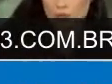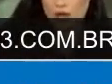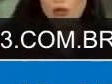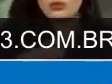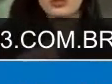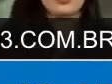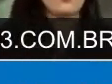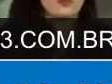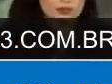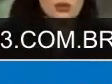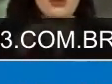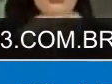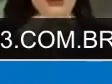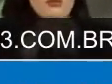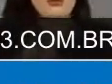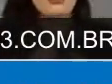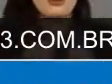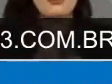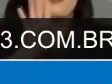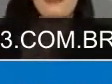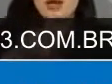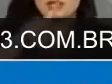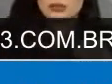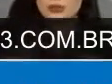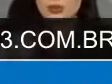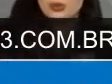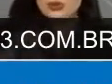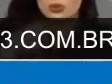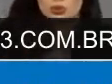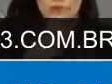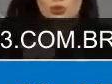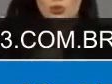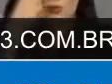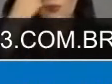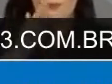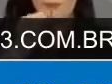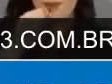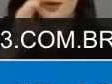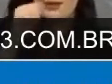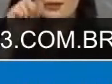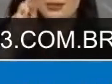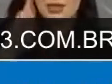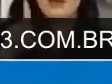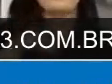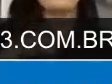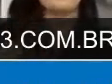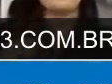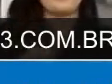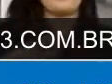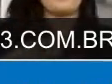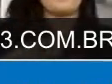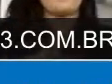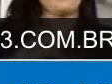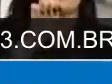e conservante. Mas alguns lotes do produto comprados pela Bassar estavam contaminados com o etileno